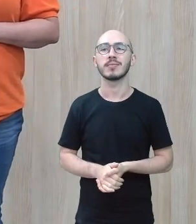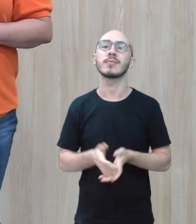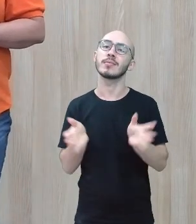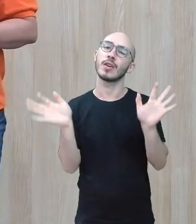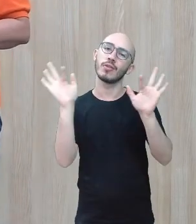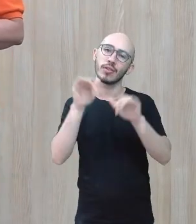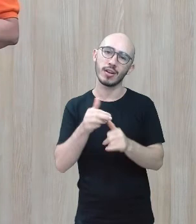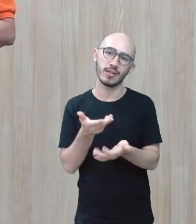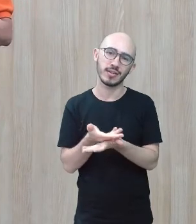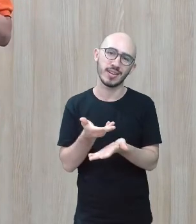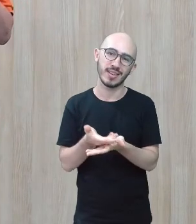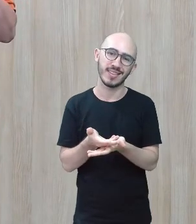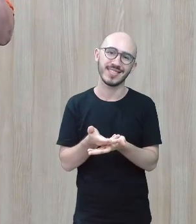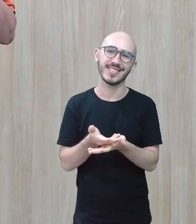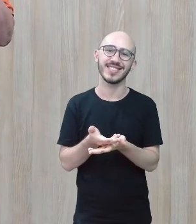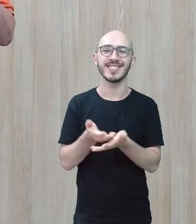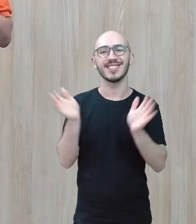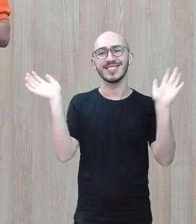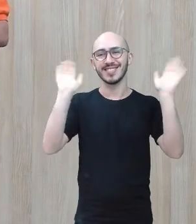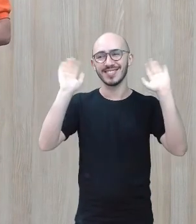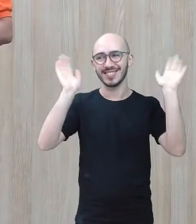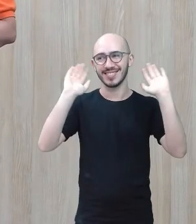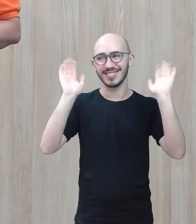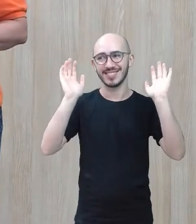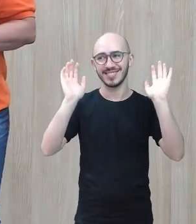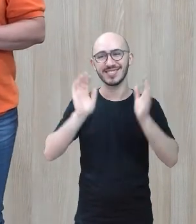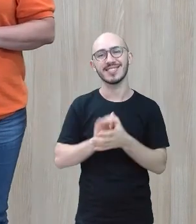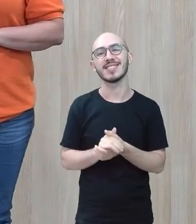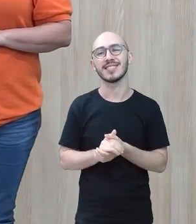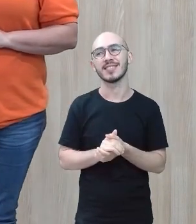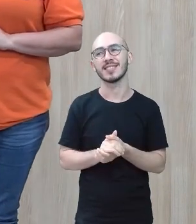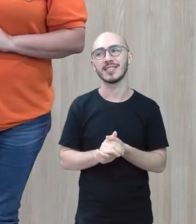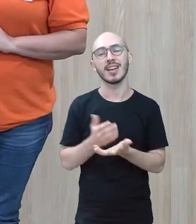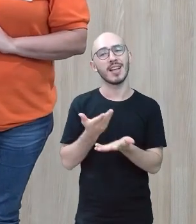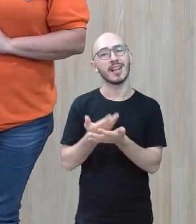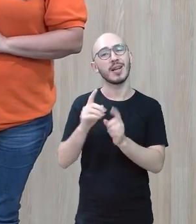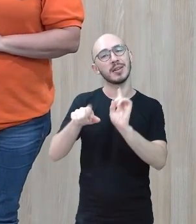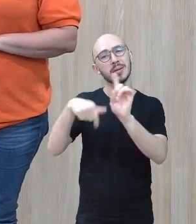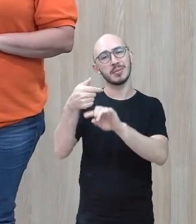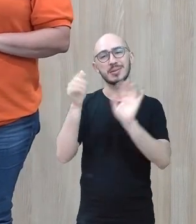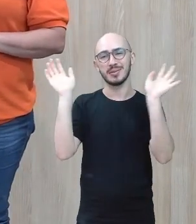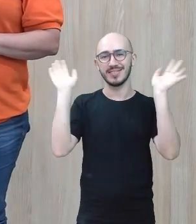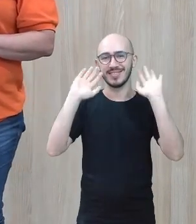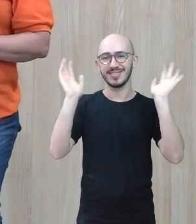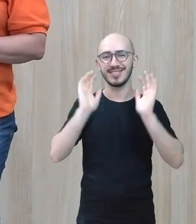ficamos por aqui, até a próxima, nos vemos em breve.